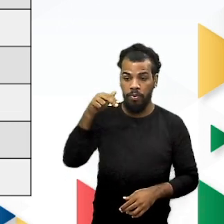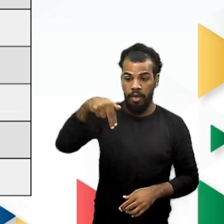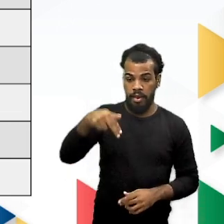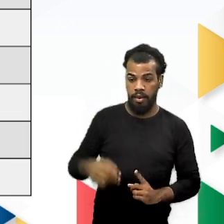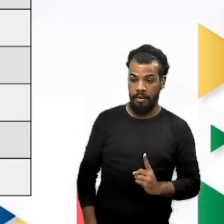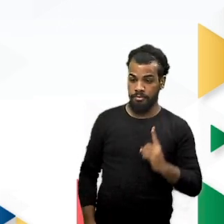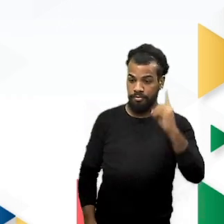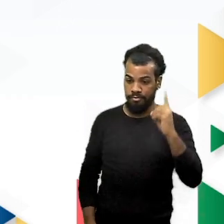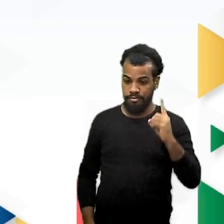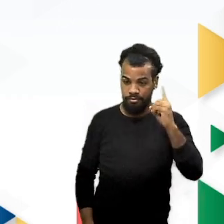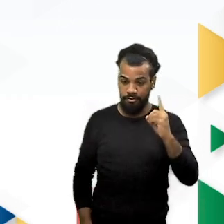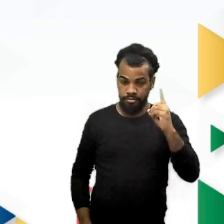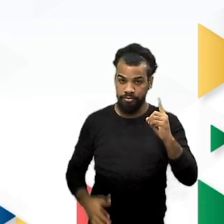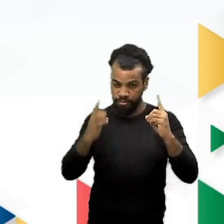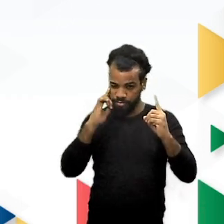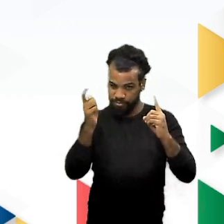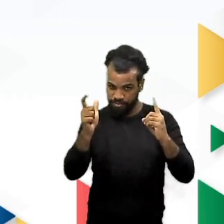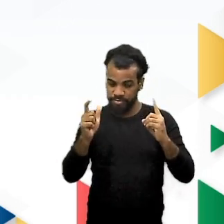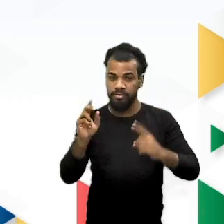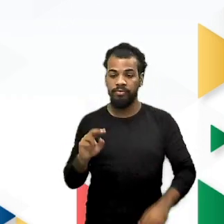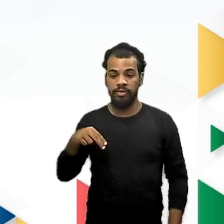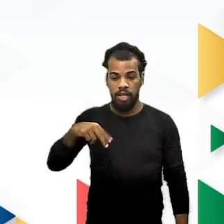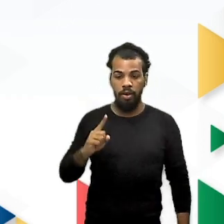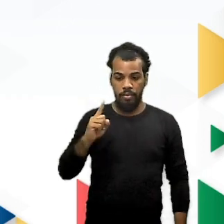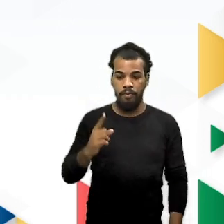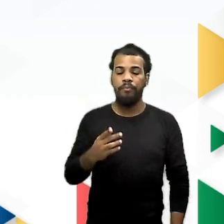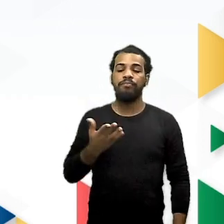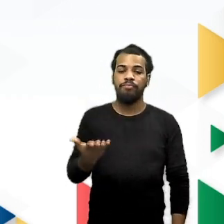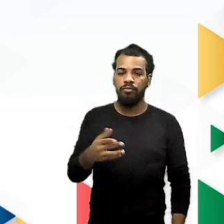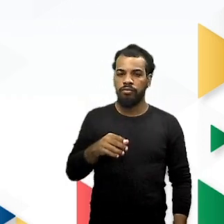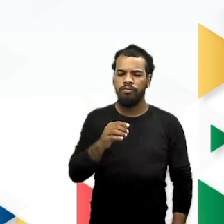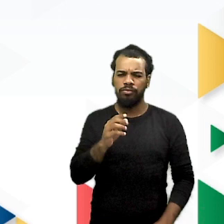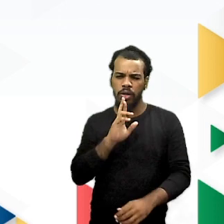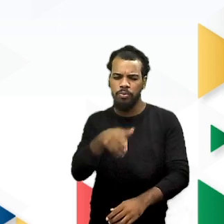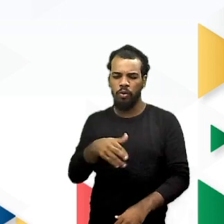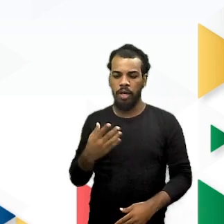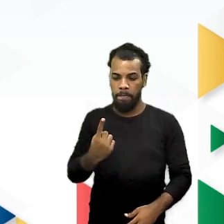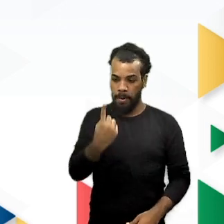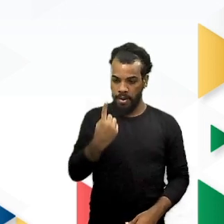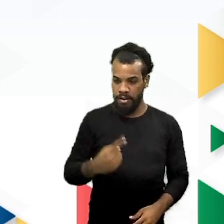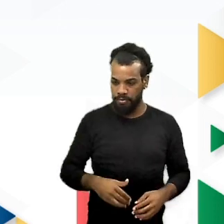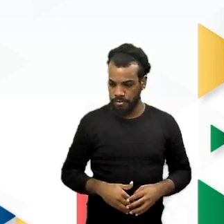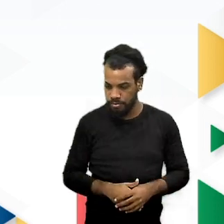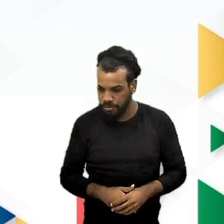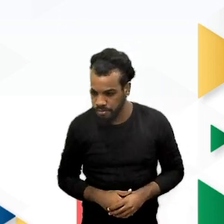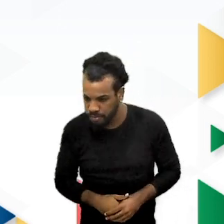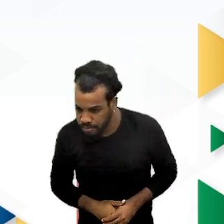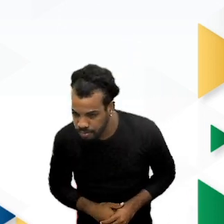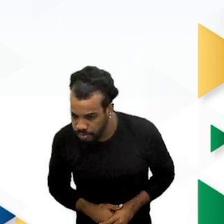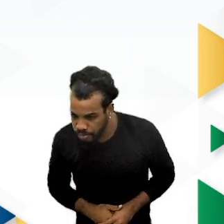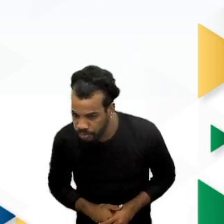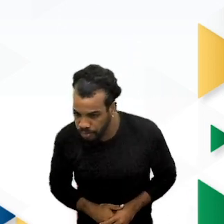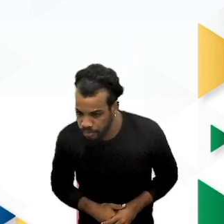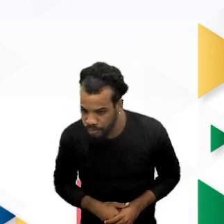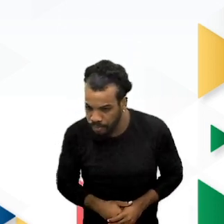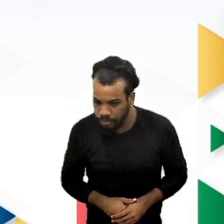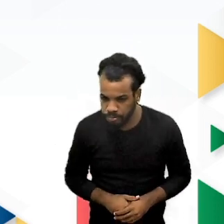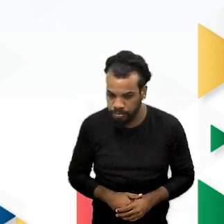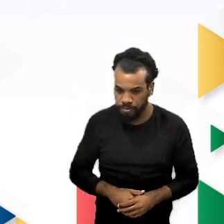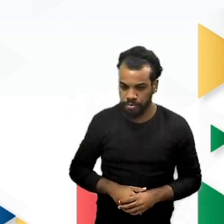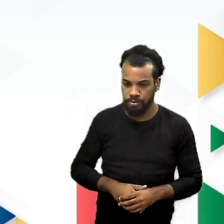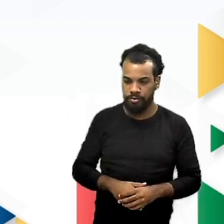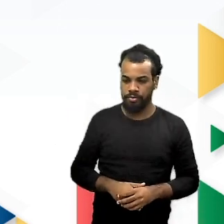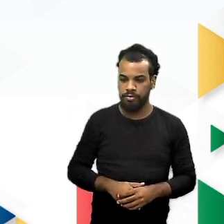2, tá ligado? Então, vem comigo. Vamos lá, primeira questão para a gente resolver. Em uma sequência numérica definida por